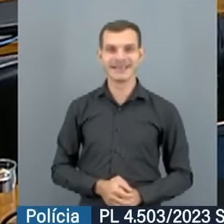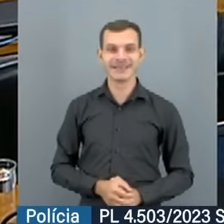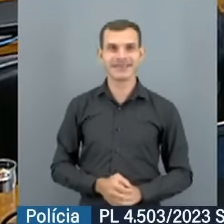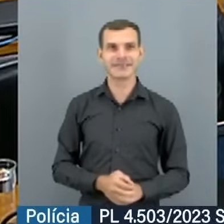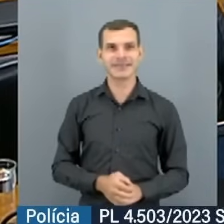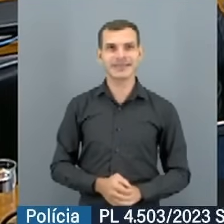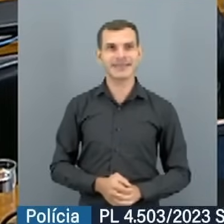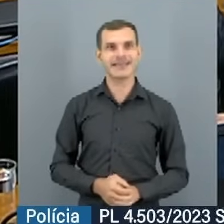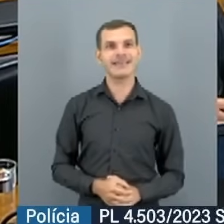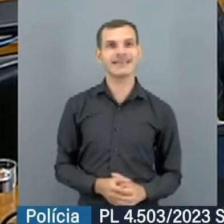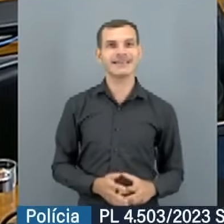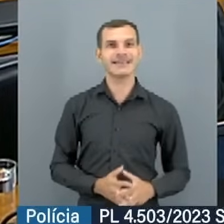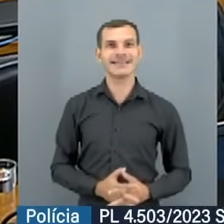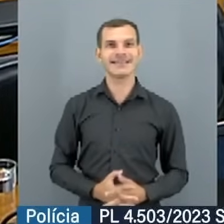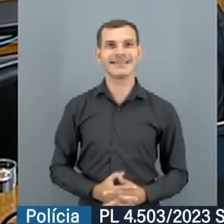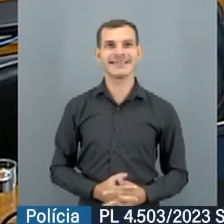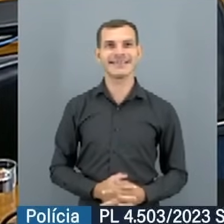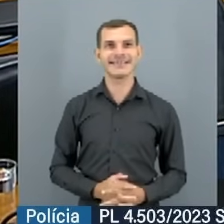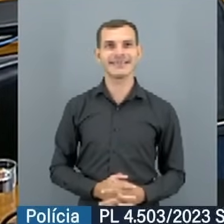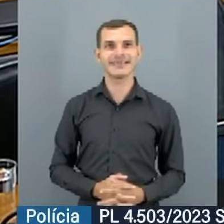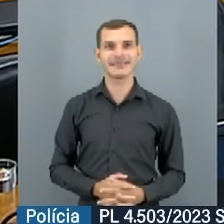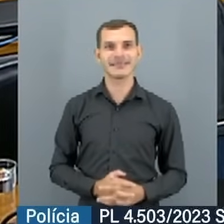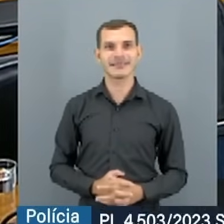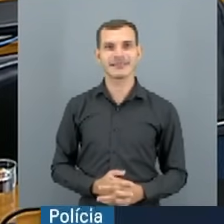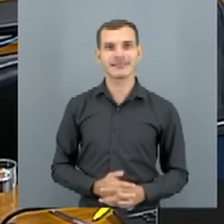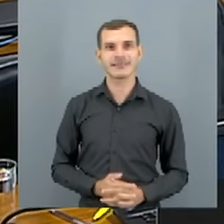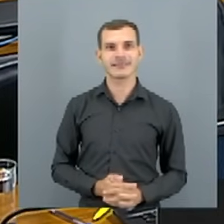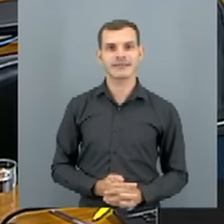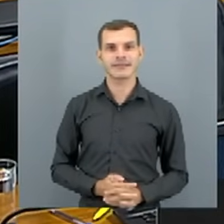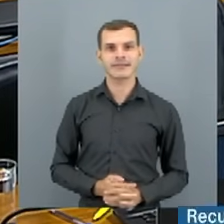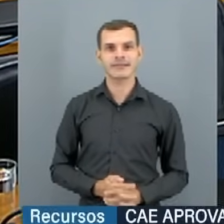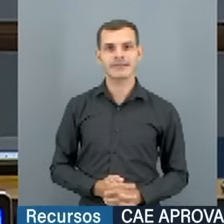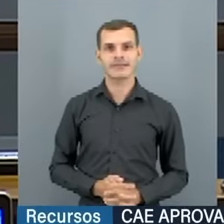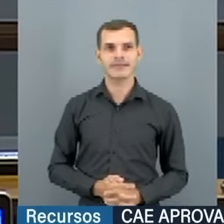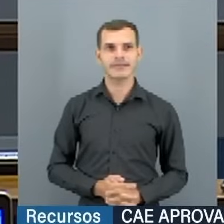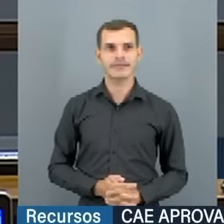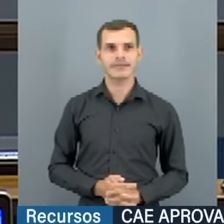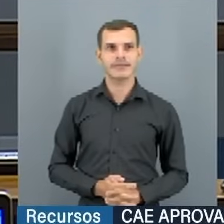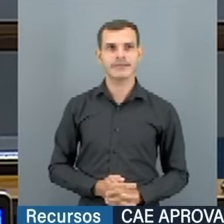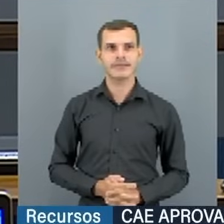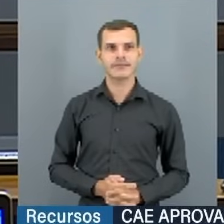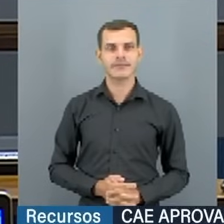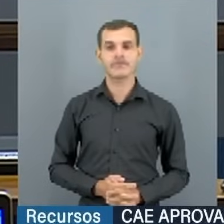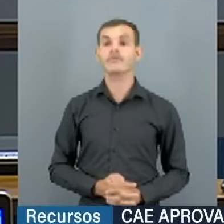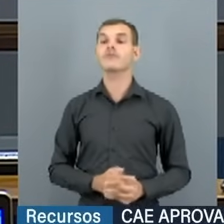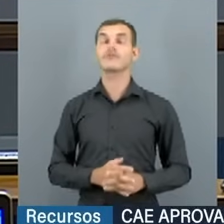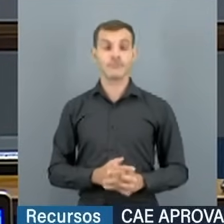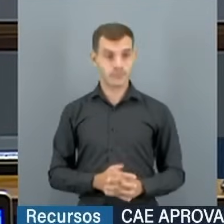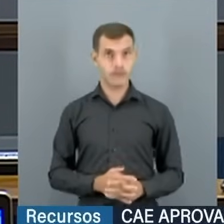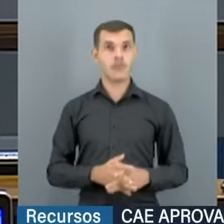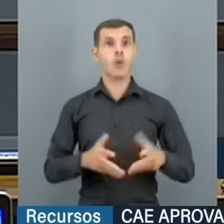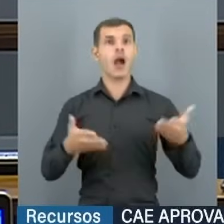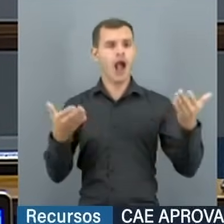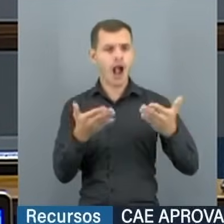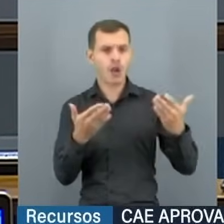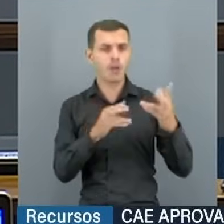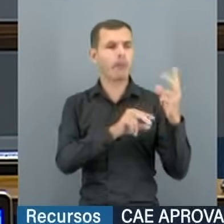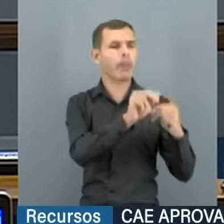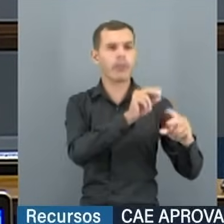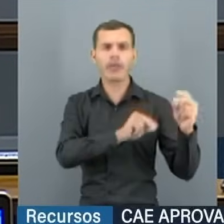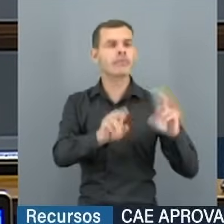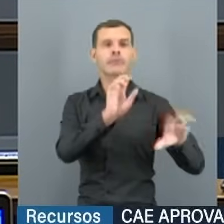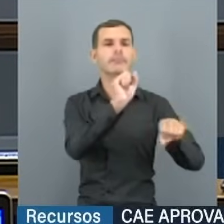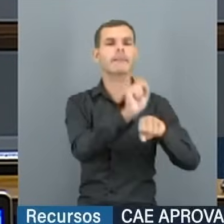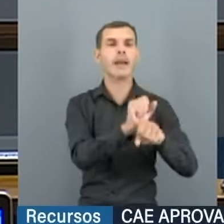Continua aí, senhor presidente, por favor. Parar aqui. Vamos parar aqui com as conversas paralelas, porque a palavra está... com o